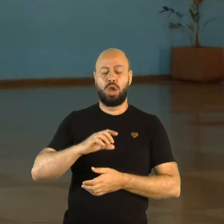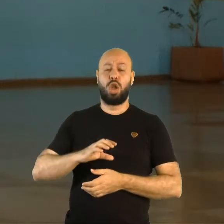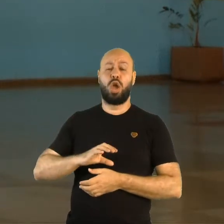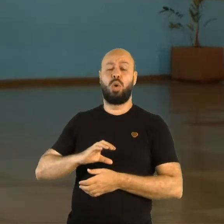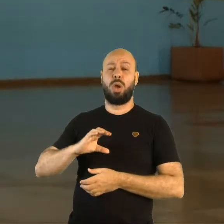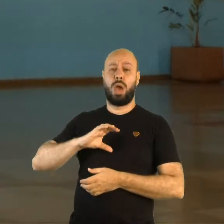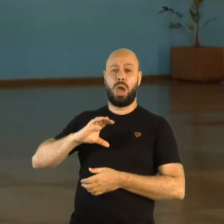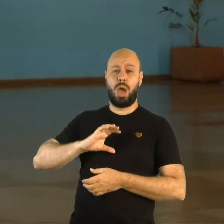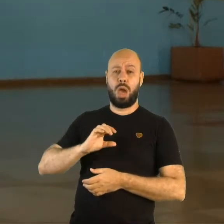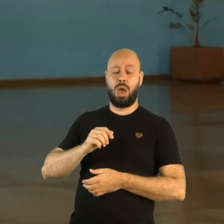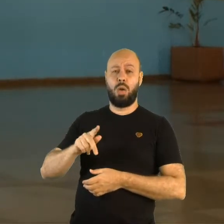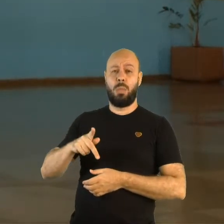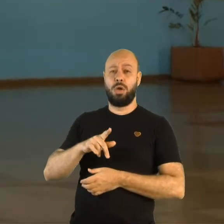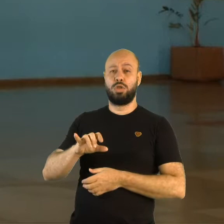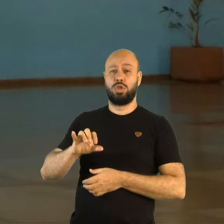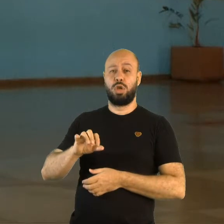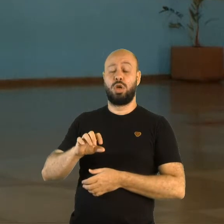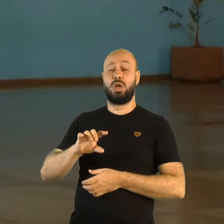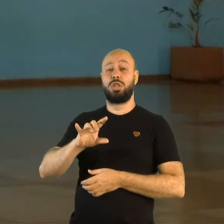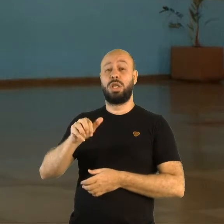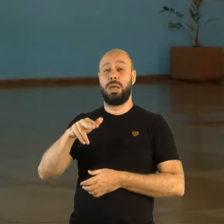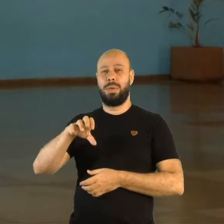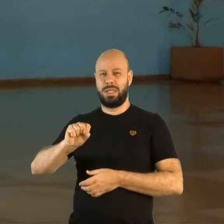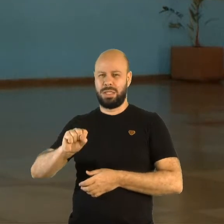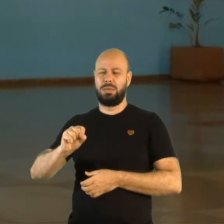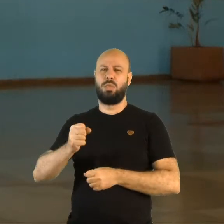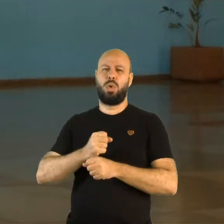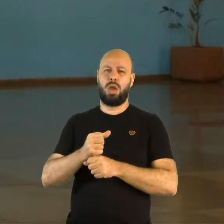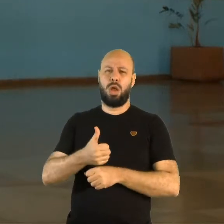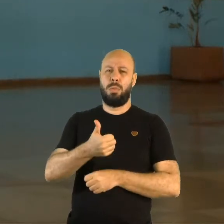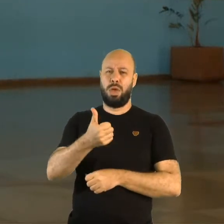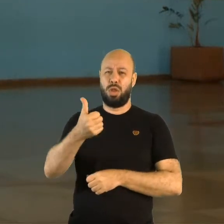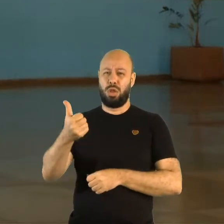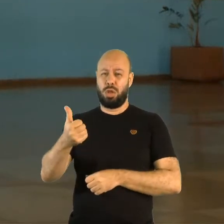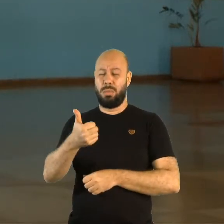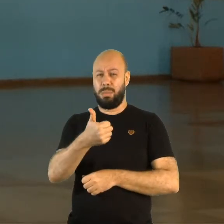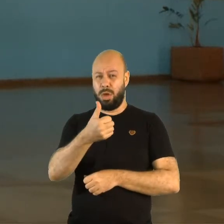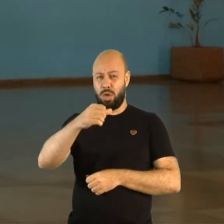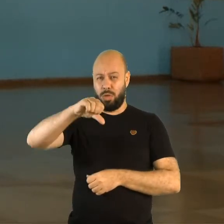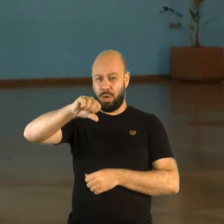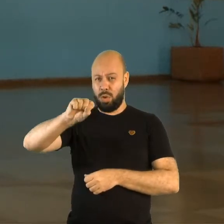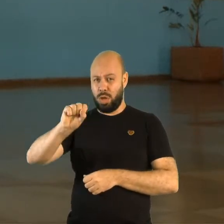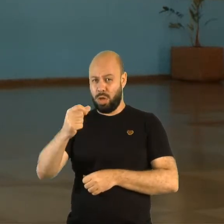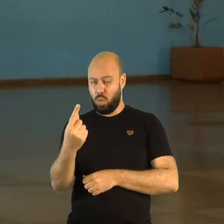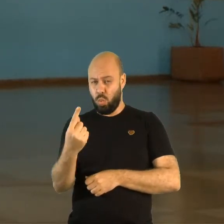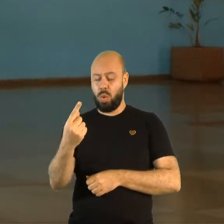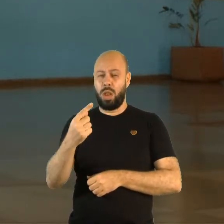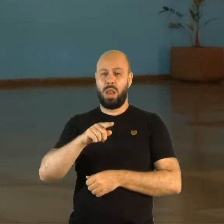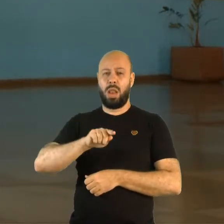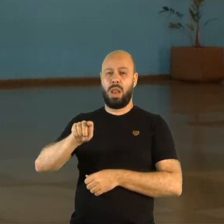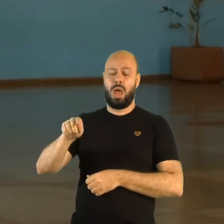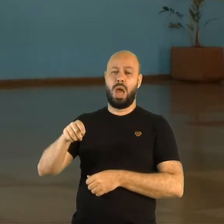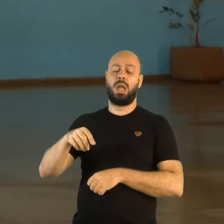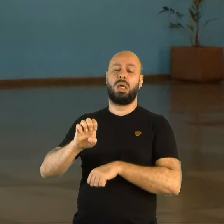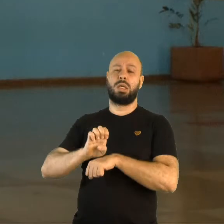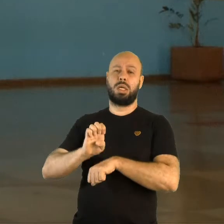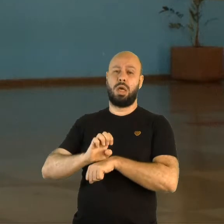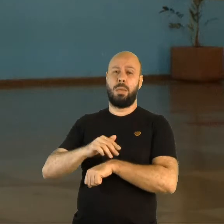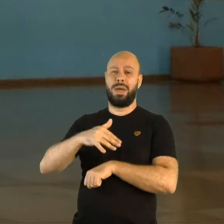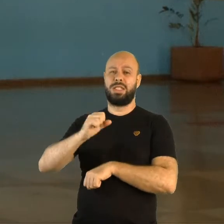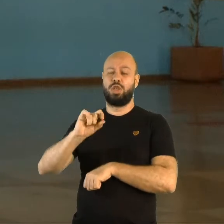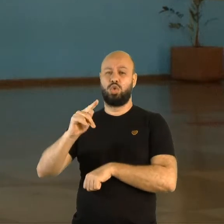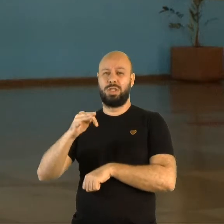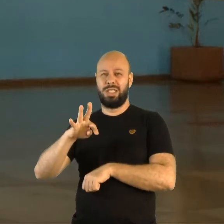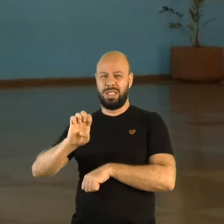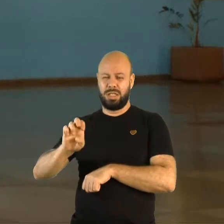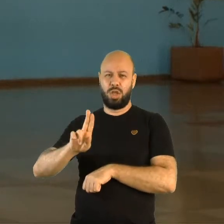canadense James naismith no ano de 1981 nascida no estado de Massachusetts